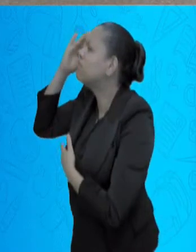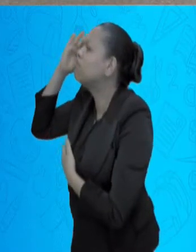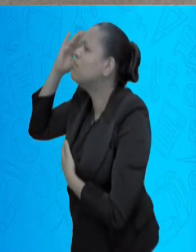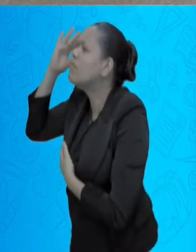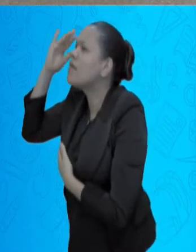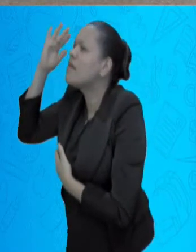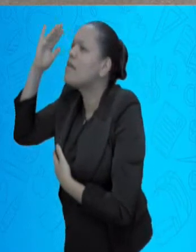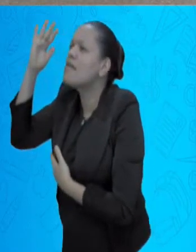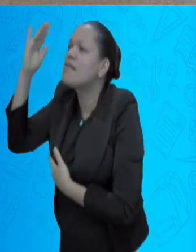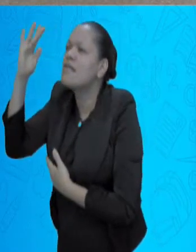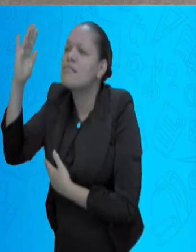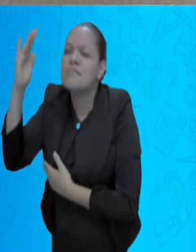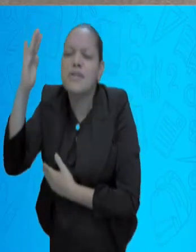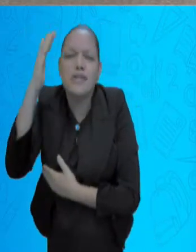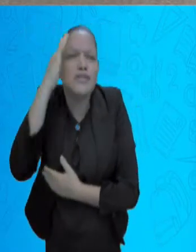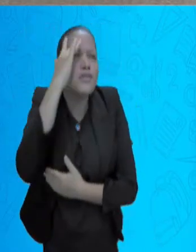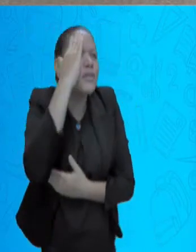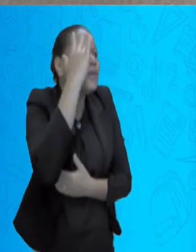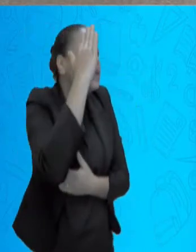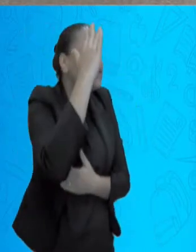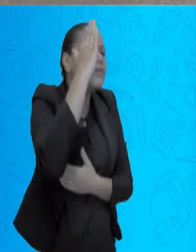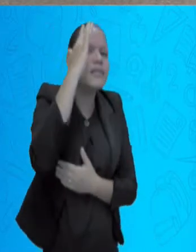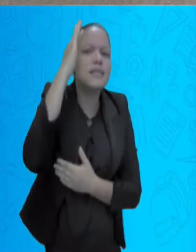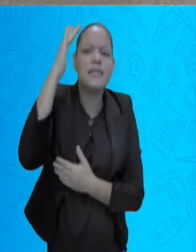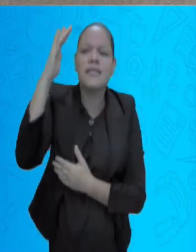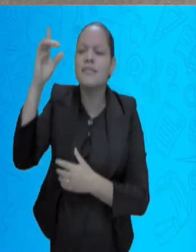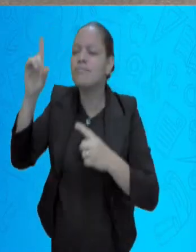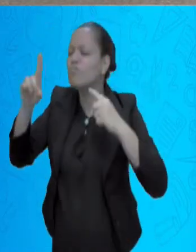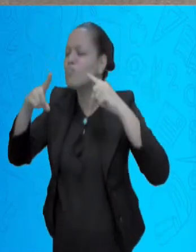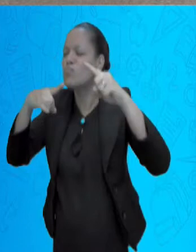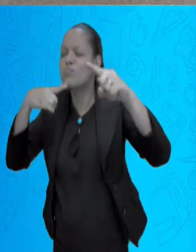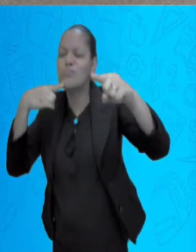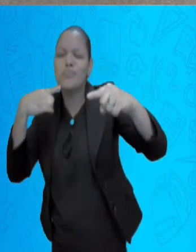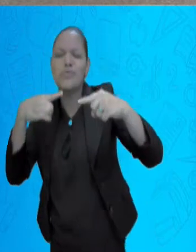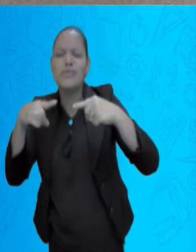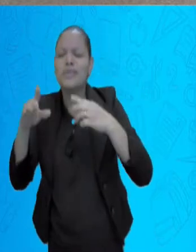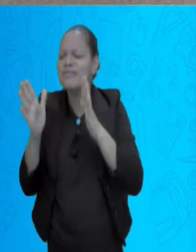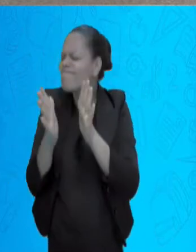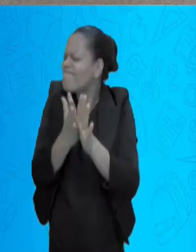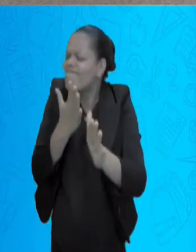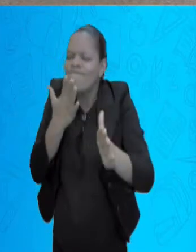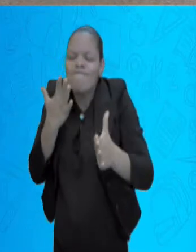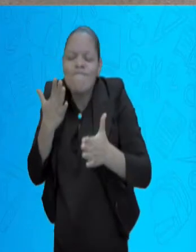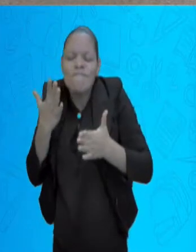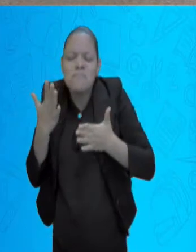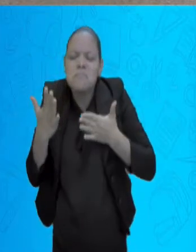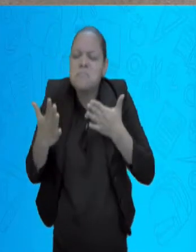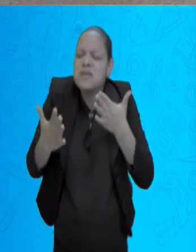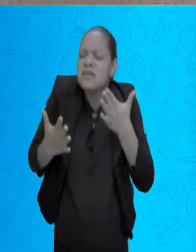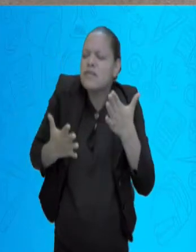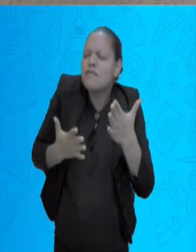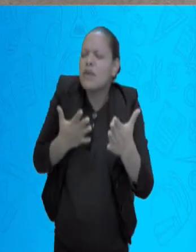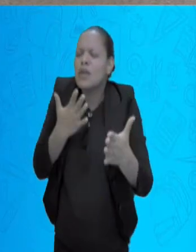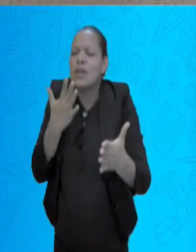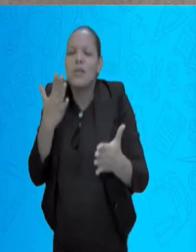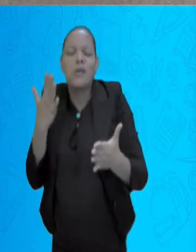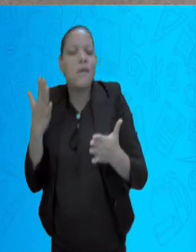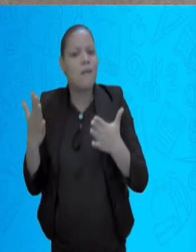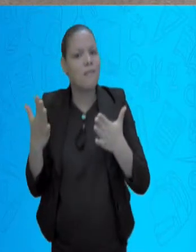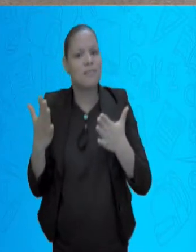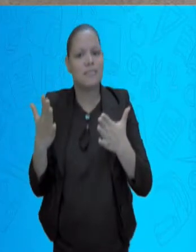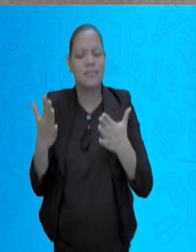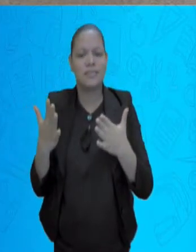Aquela música que não é cantada, ela é apenas tocada e que é maravilhosa. Mas a